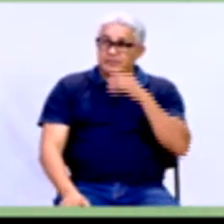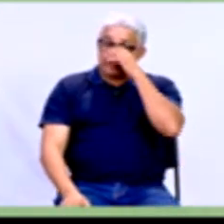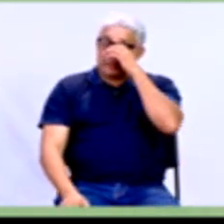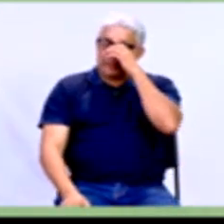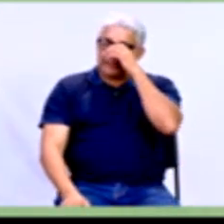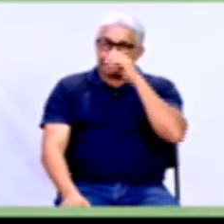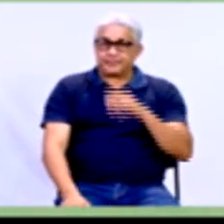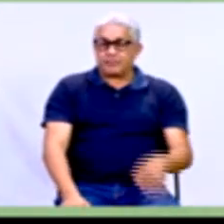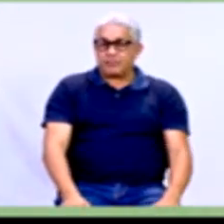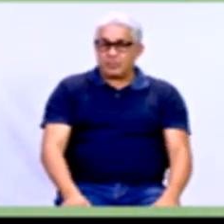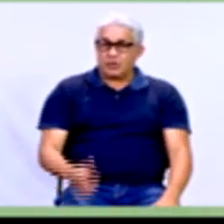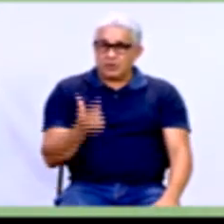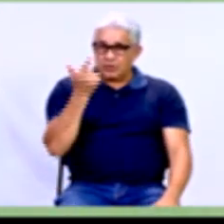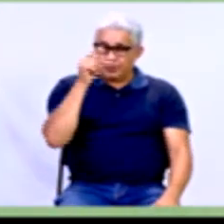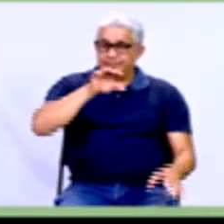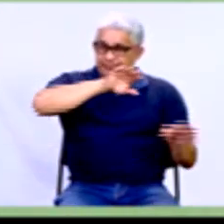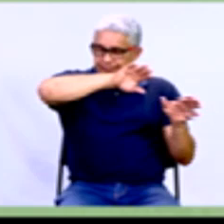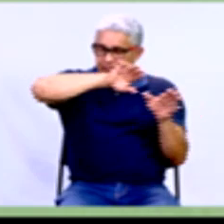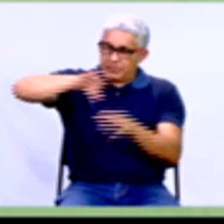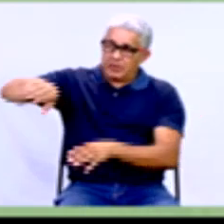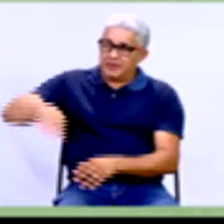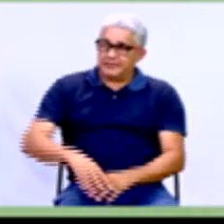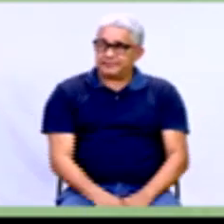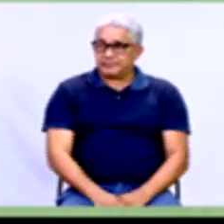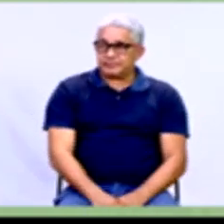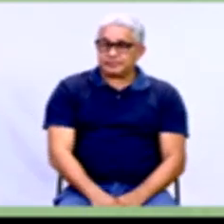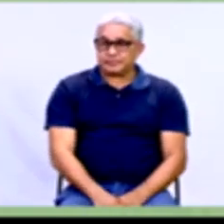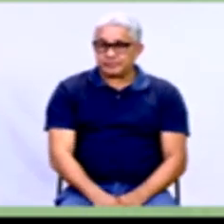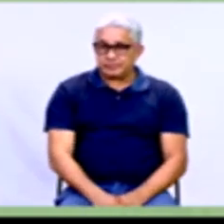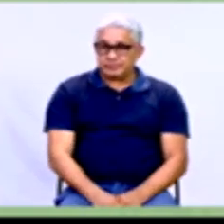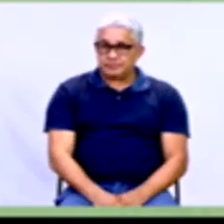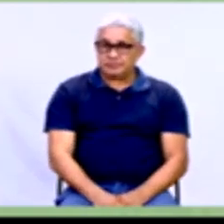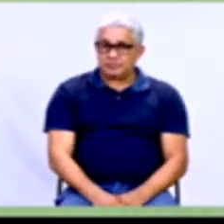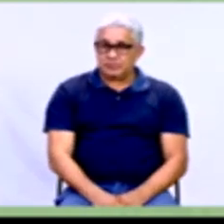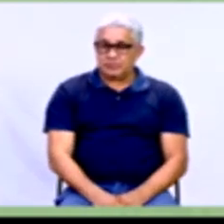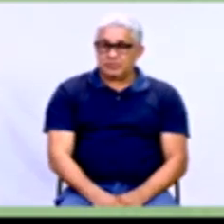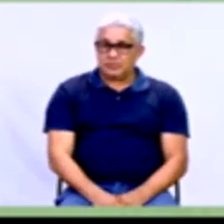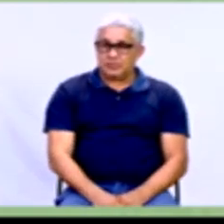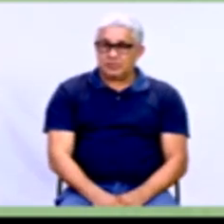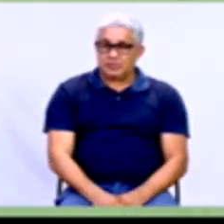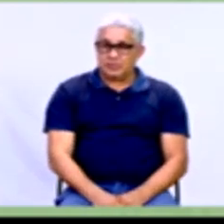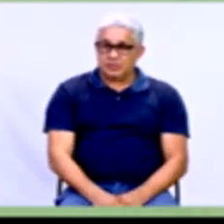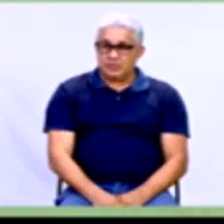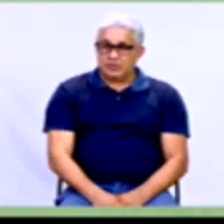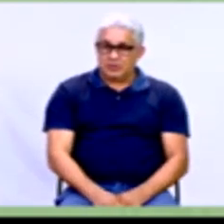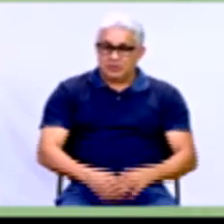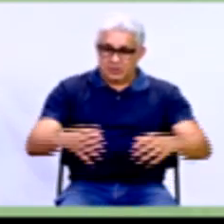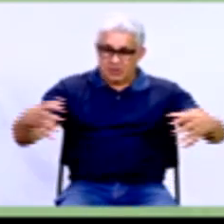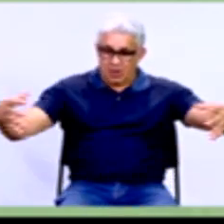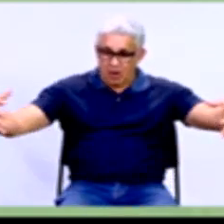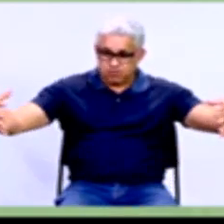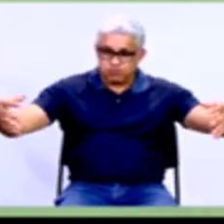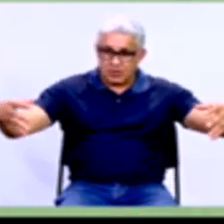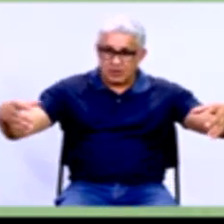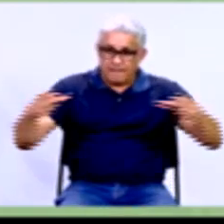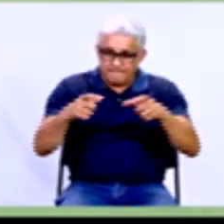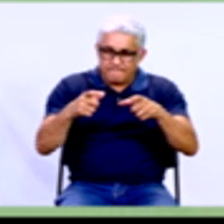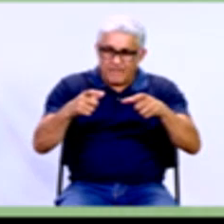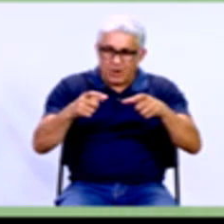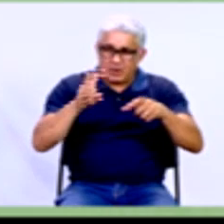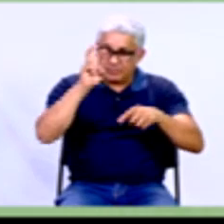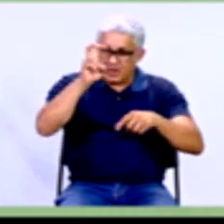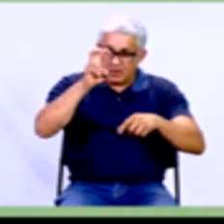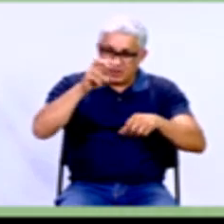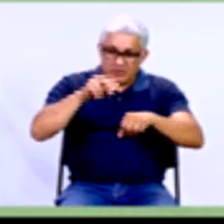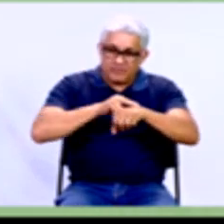Olha só que interessante também essa questão. Uma bola será retirada de uma sacola contendo 5 bolas